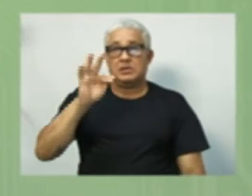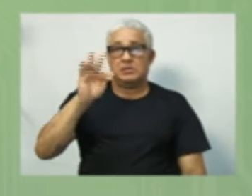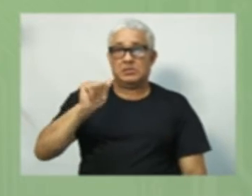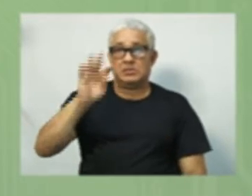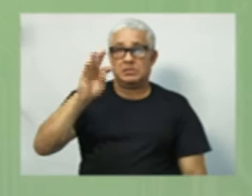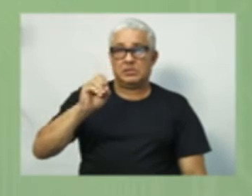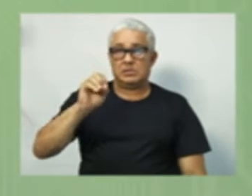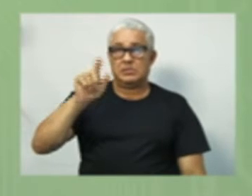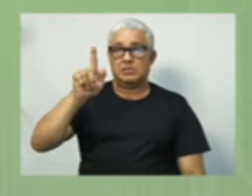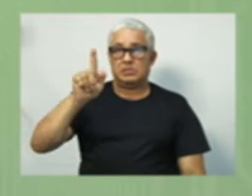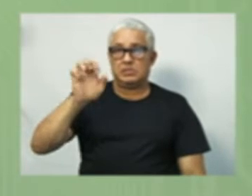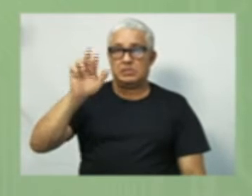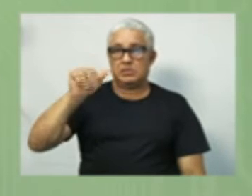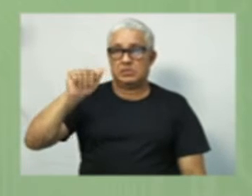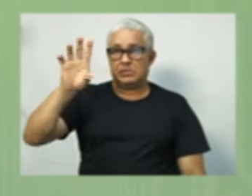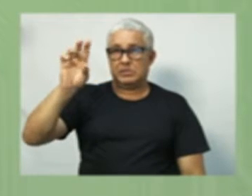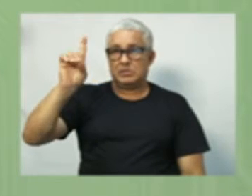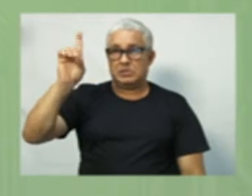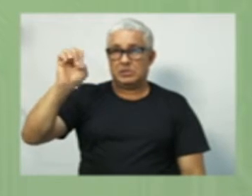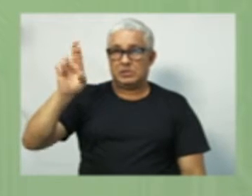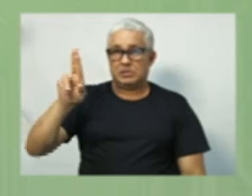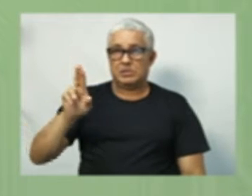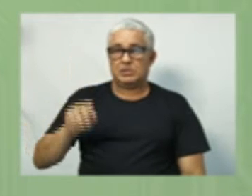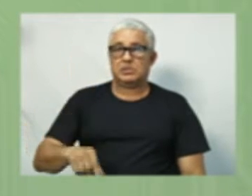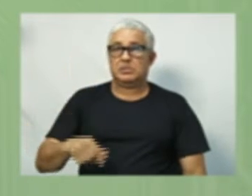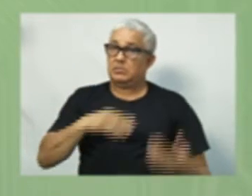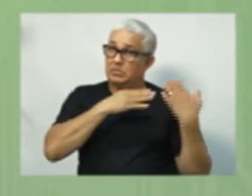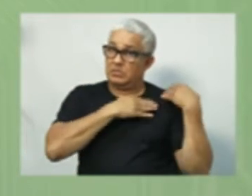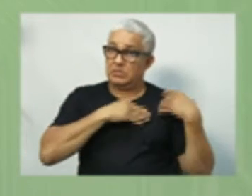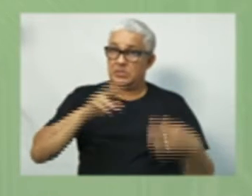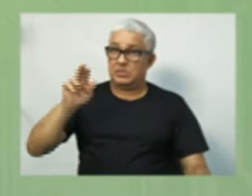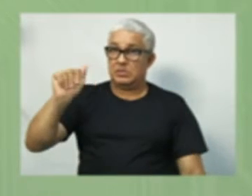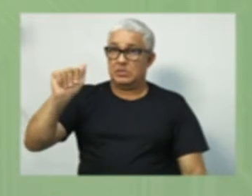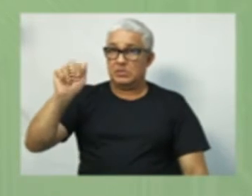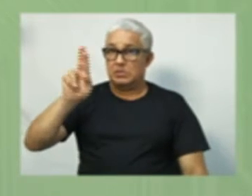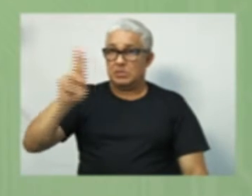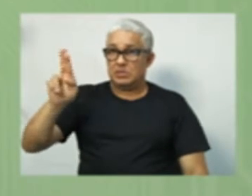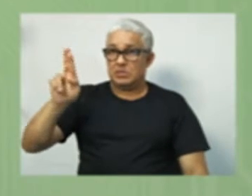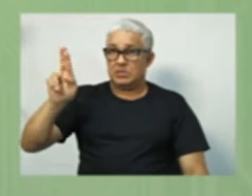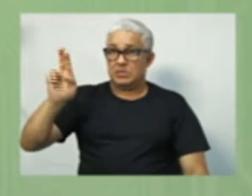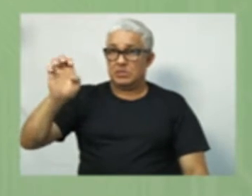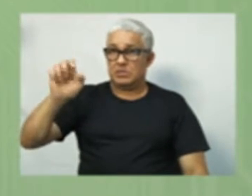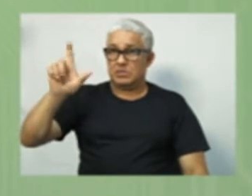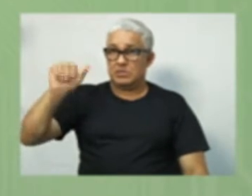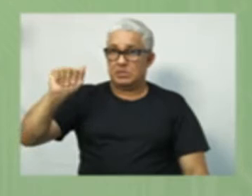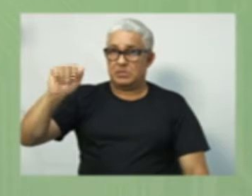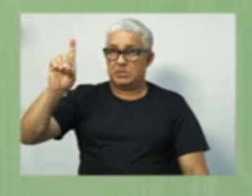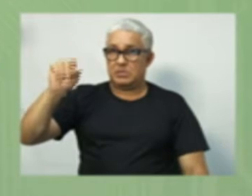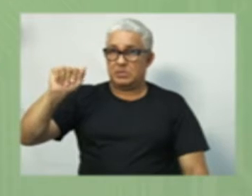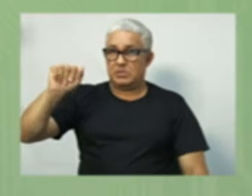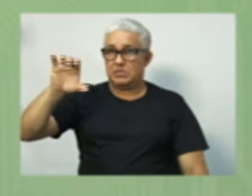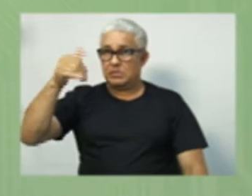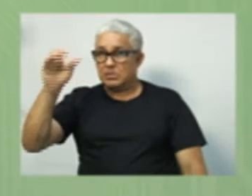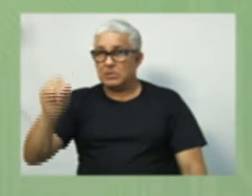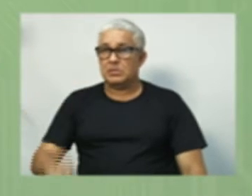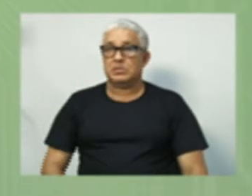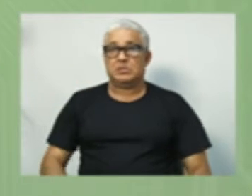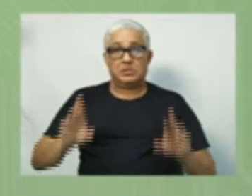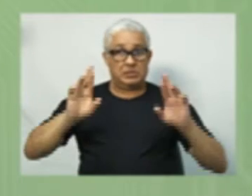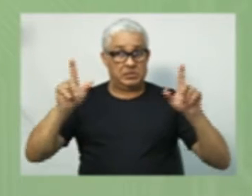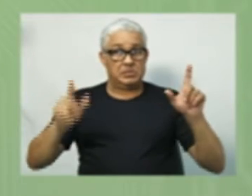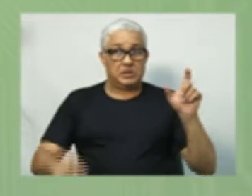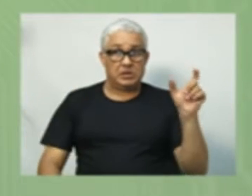ser o responsável pela arrecadação? Lembra que nós falamos? Existe uma diferença entre a arrecadação,